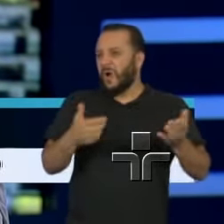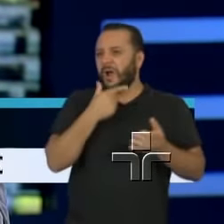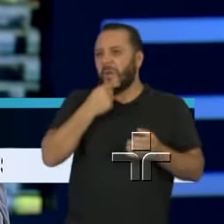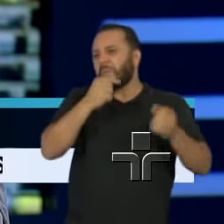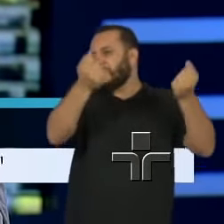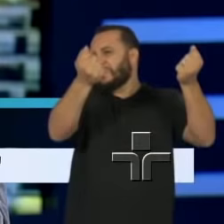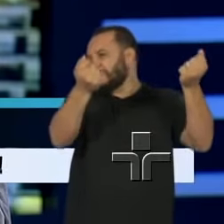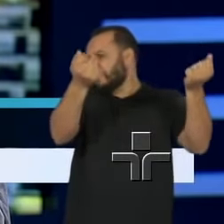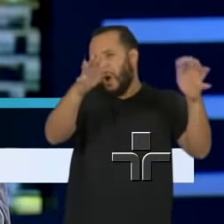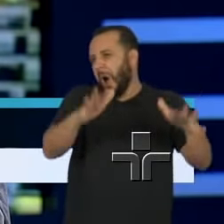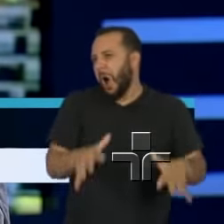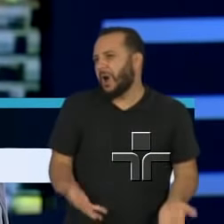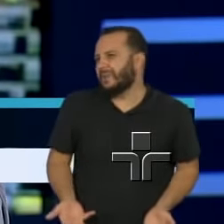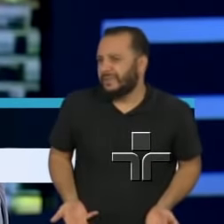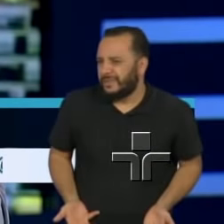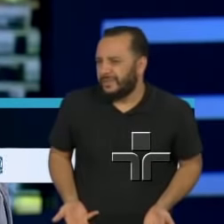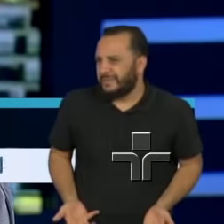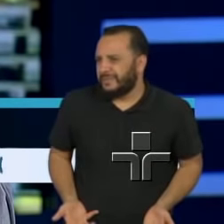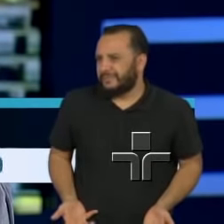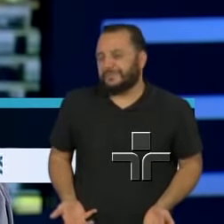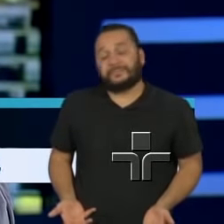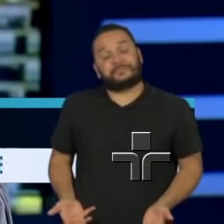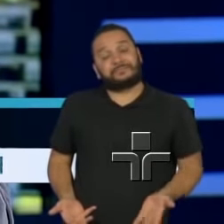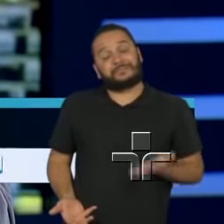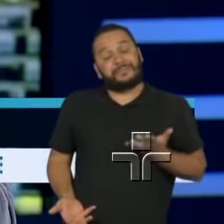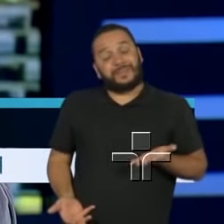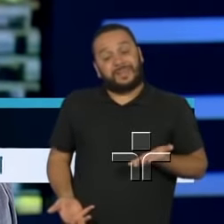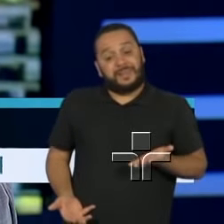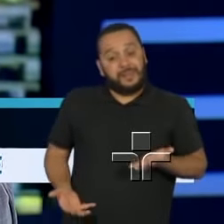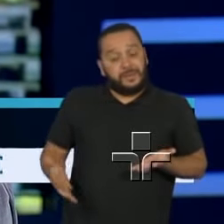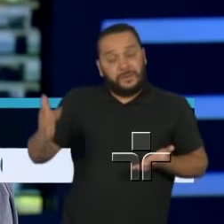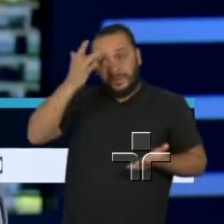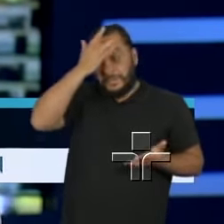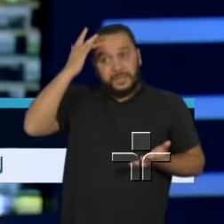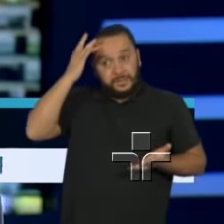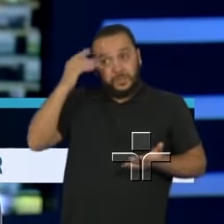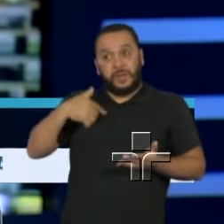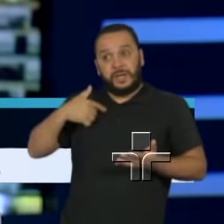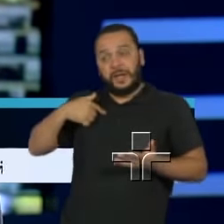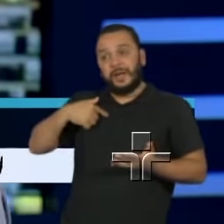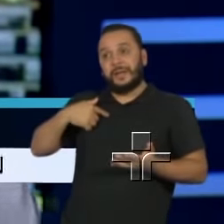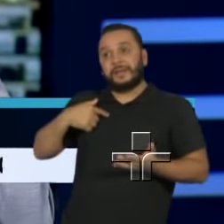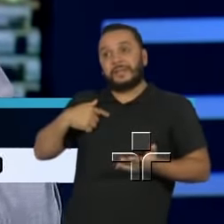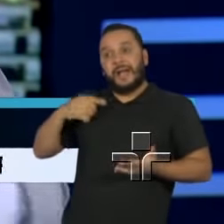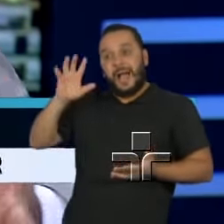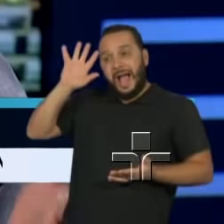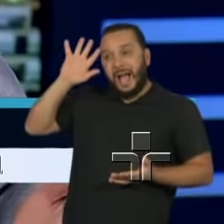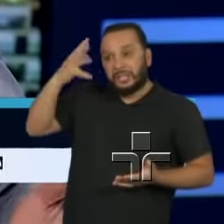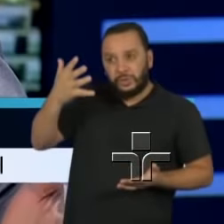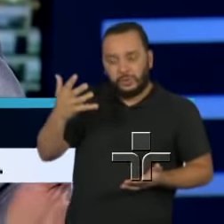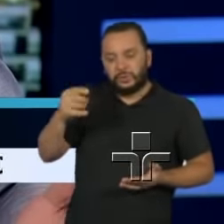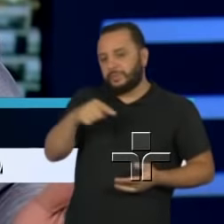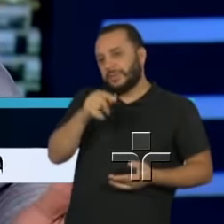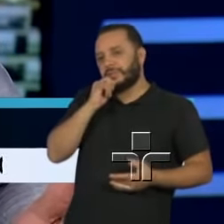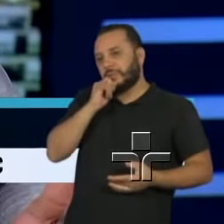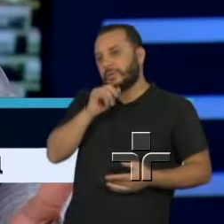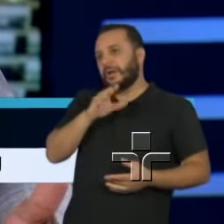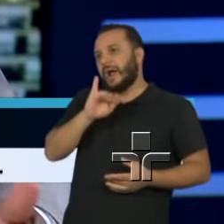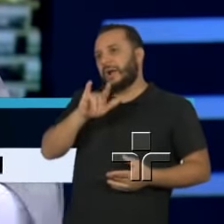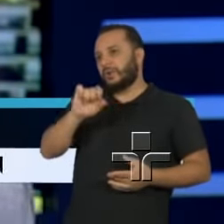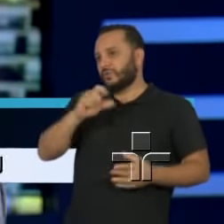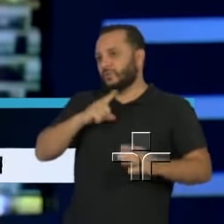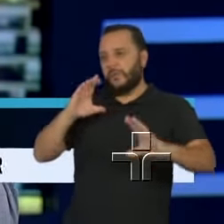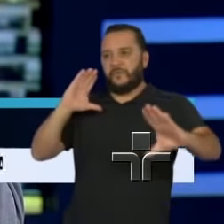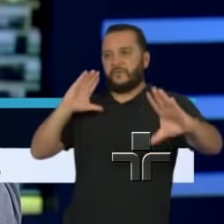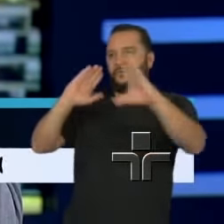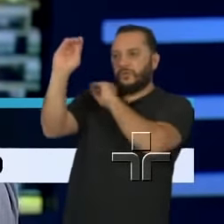E alguém, para tomar uma atitude drástica como essa, né, de fugir da justiça em determinado país,